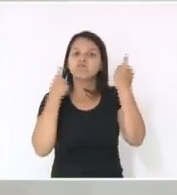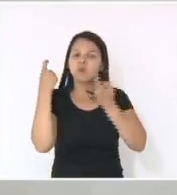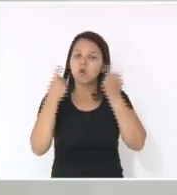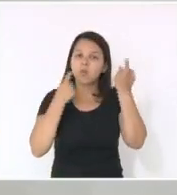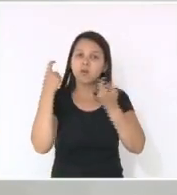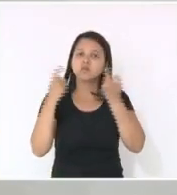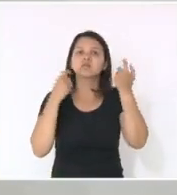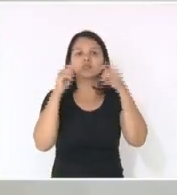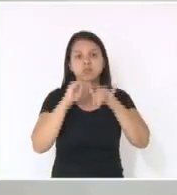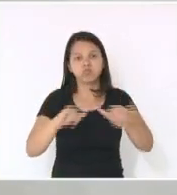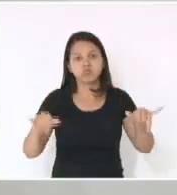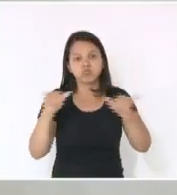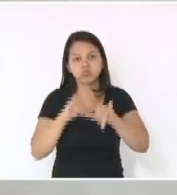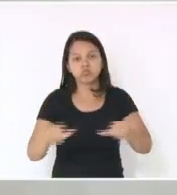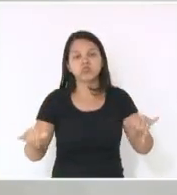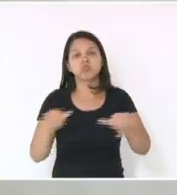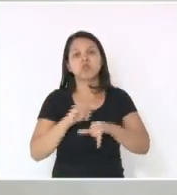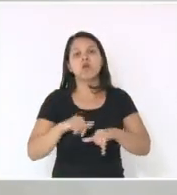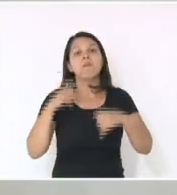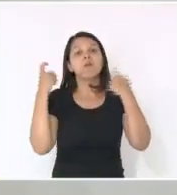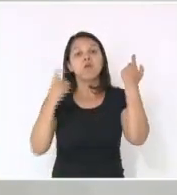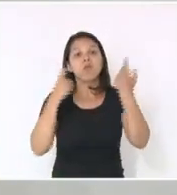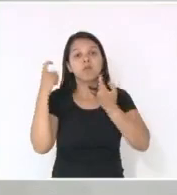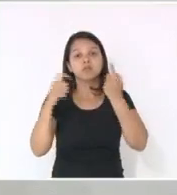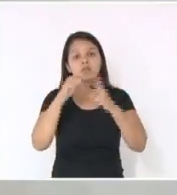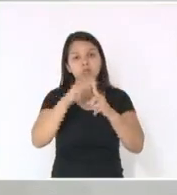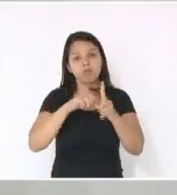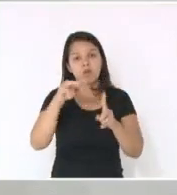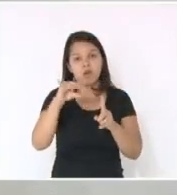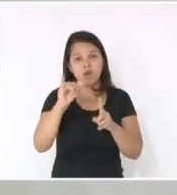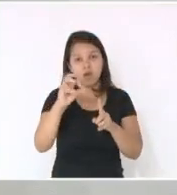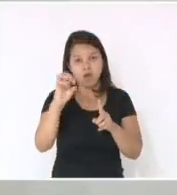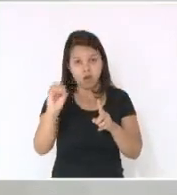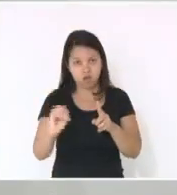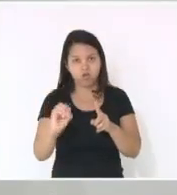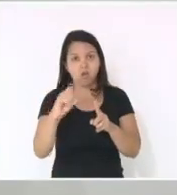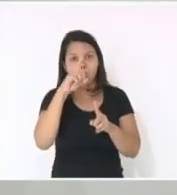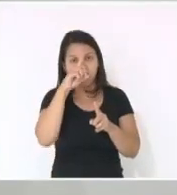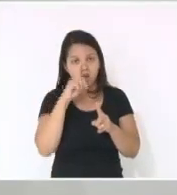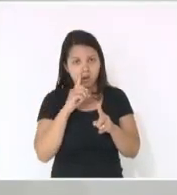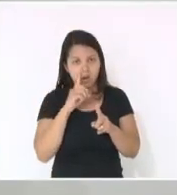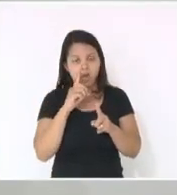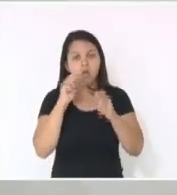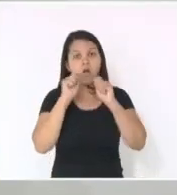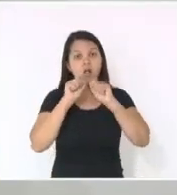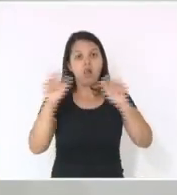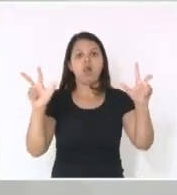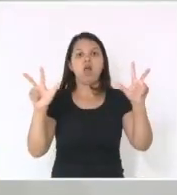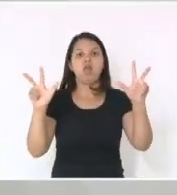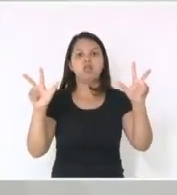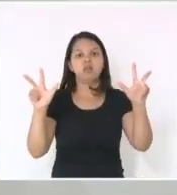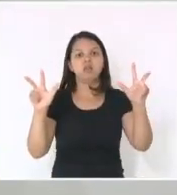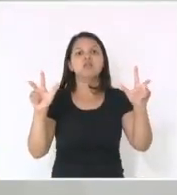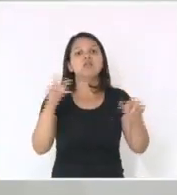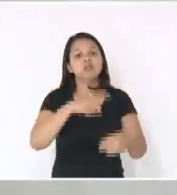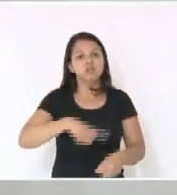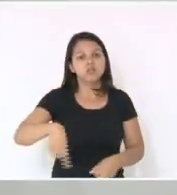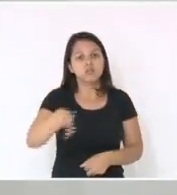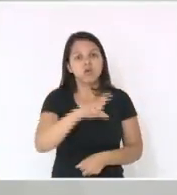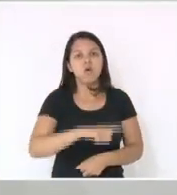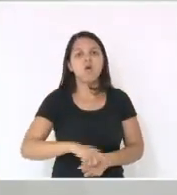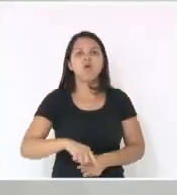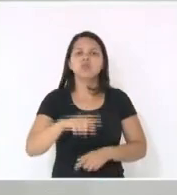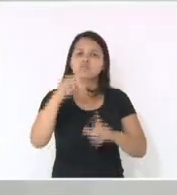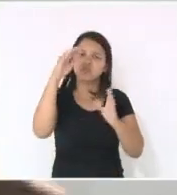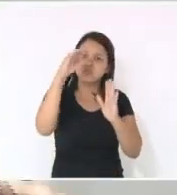nesse sentido, a preocupação que o mês de maio, o Maio Amarelo, sirva como um alerta para nós